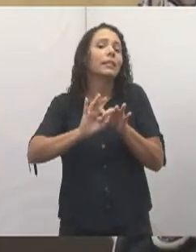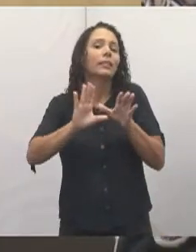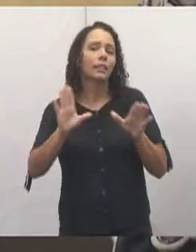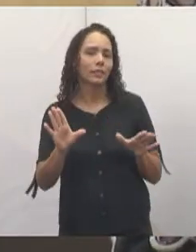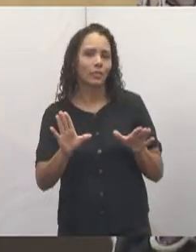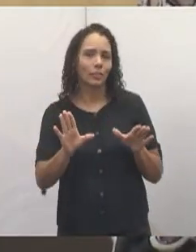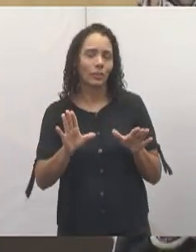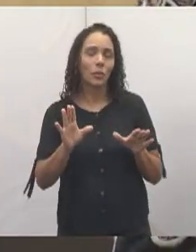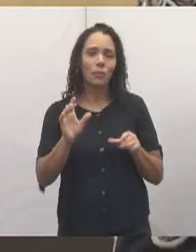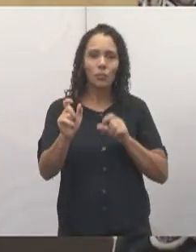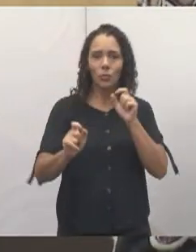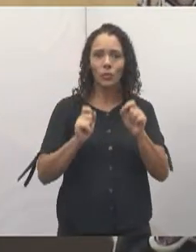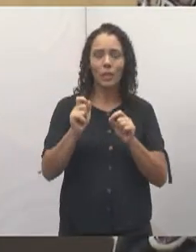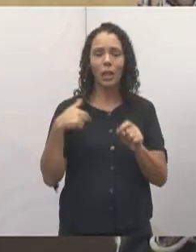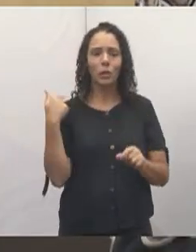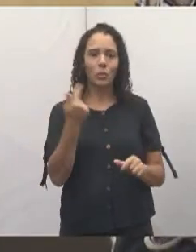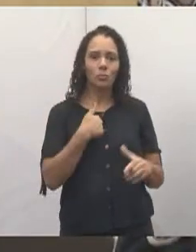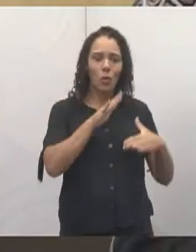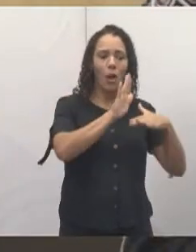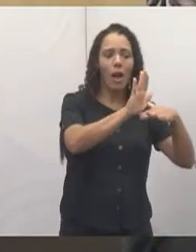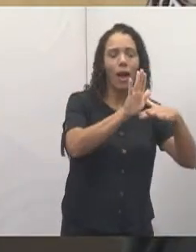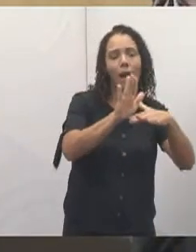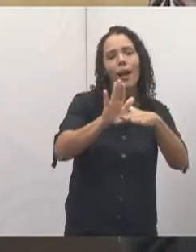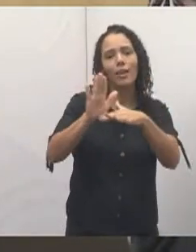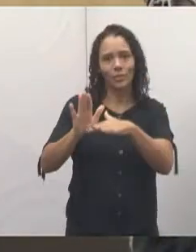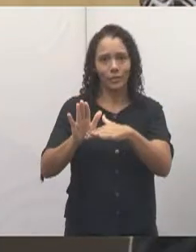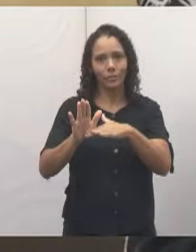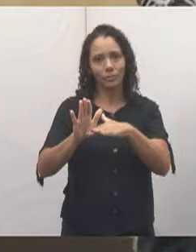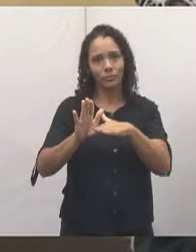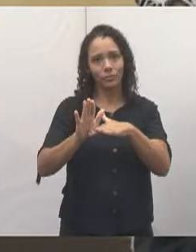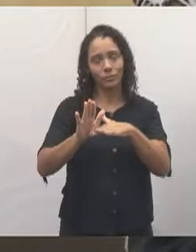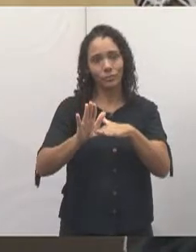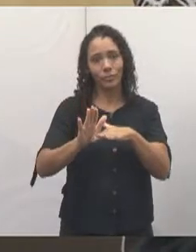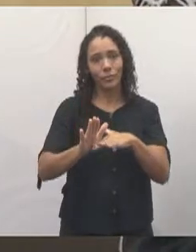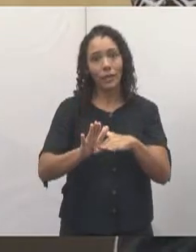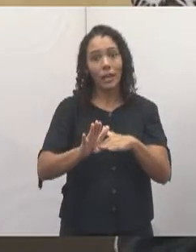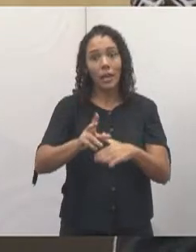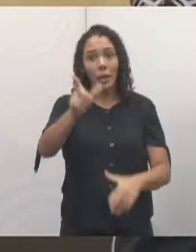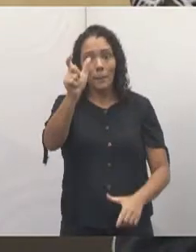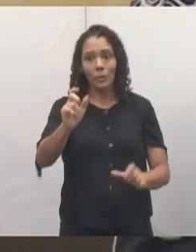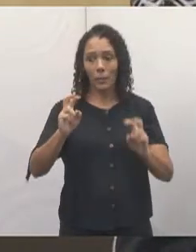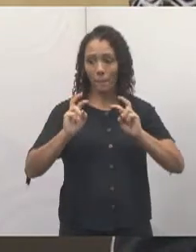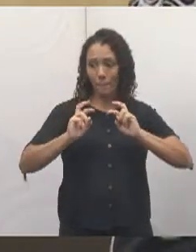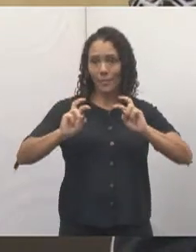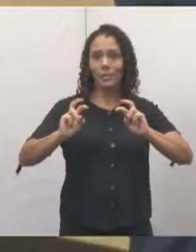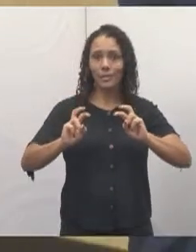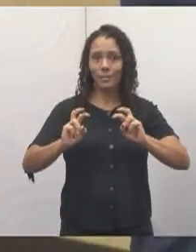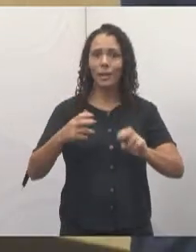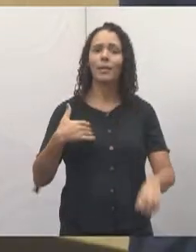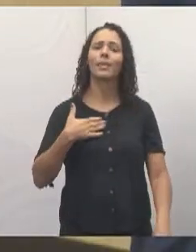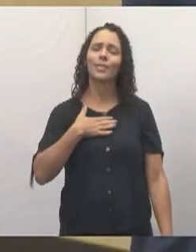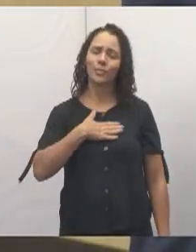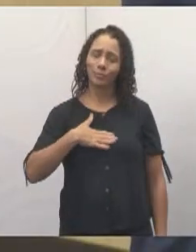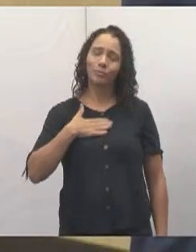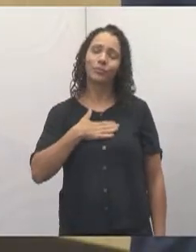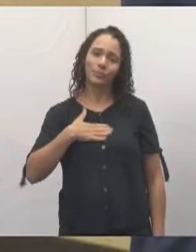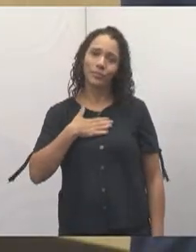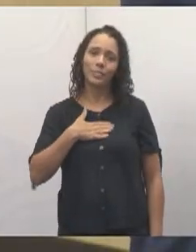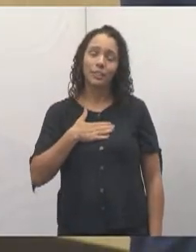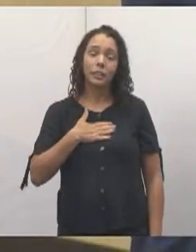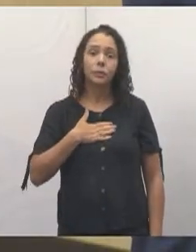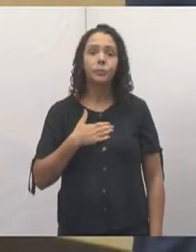a vida das pessoas. Então, assim, saber que alguém viu isso em mim, para mim foi muito legal, gostei muito. Desde que eu me